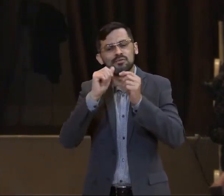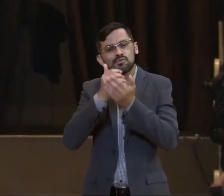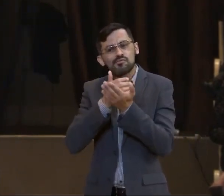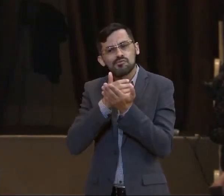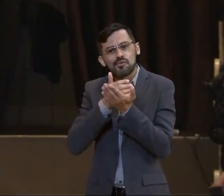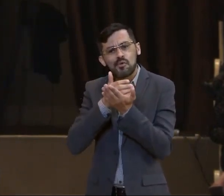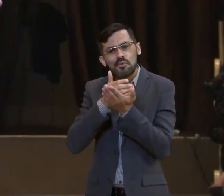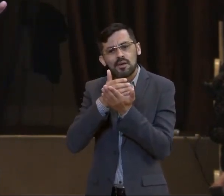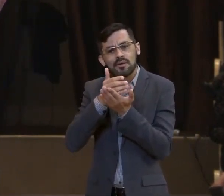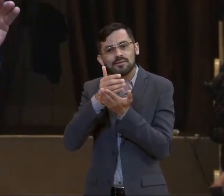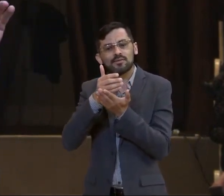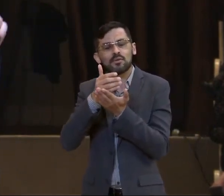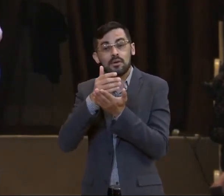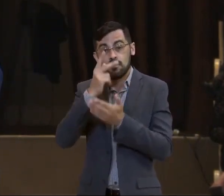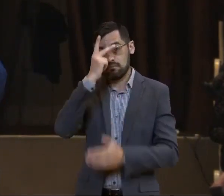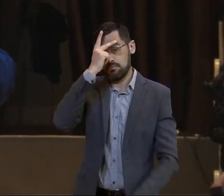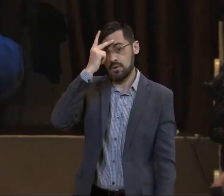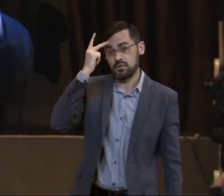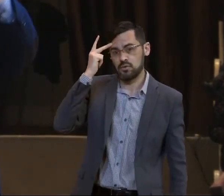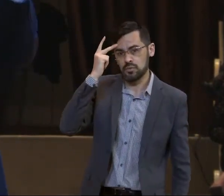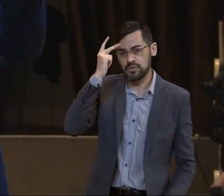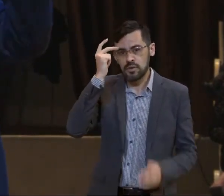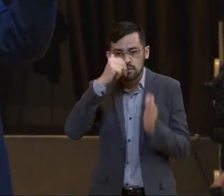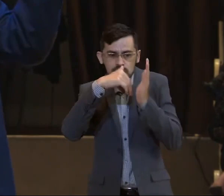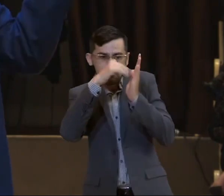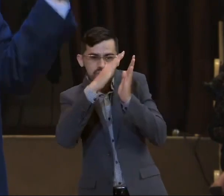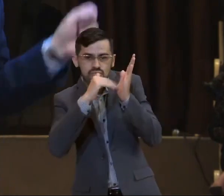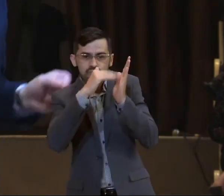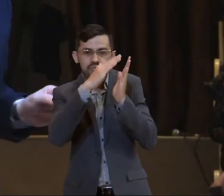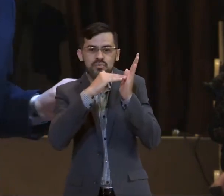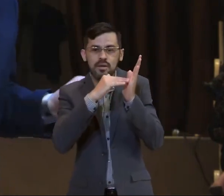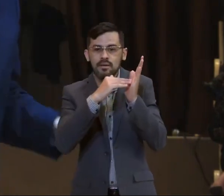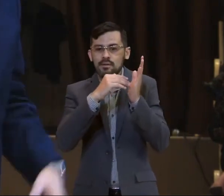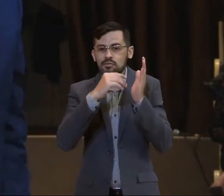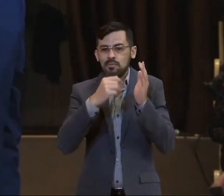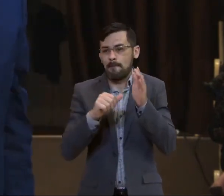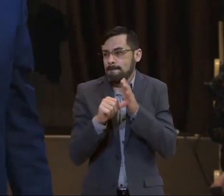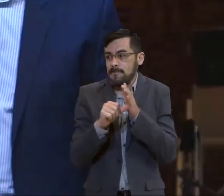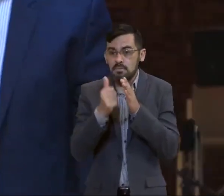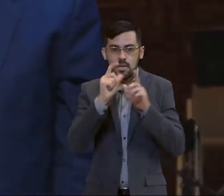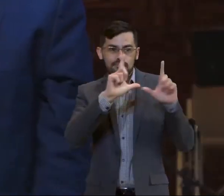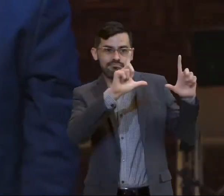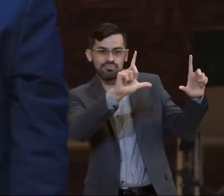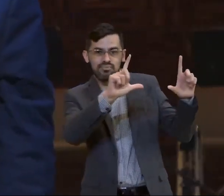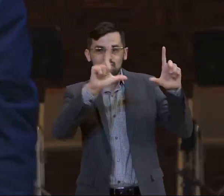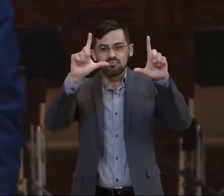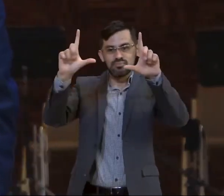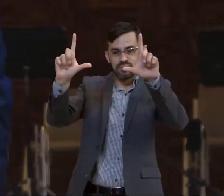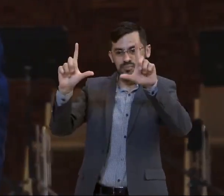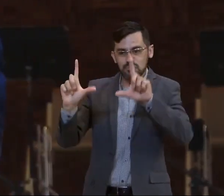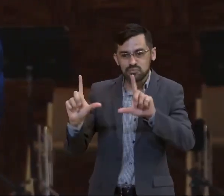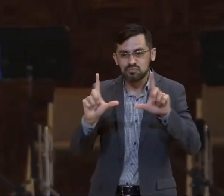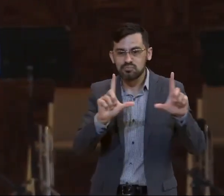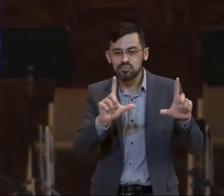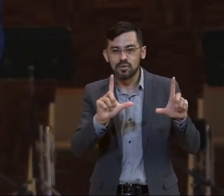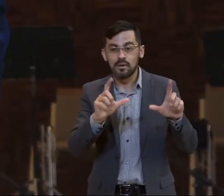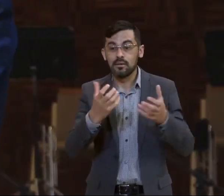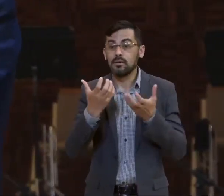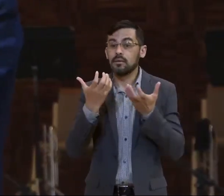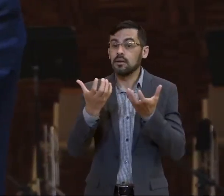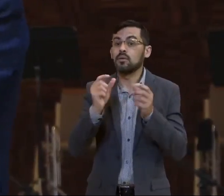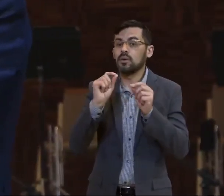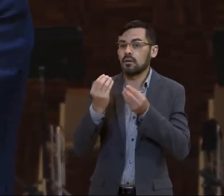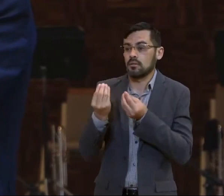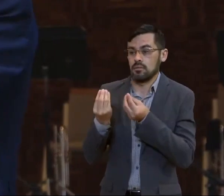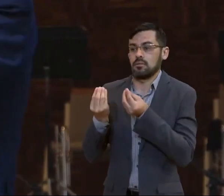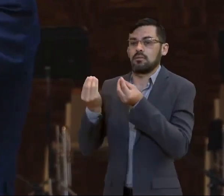primícias, pessoas que pintaram os seus primeiros quadros e queriam